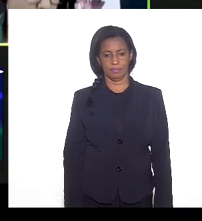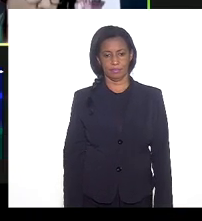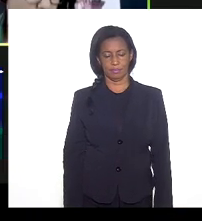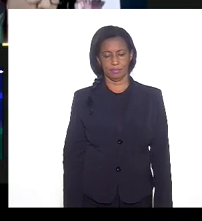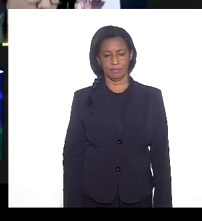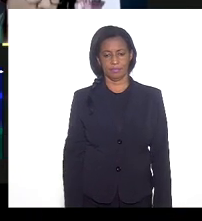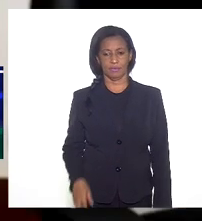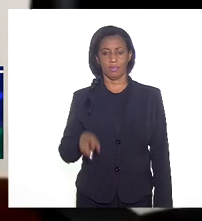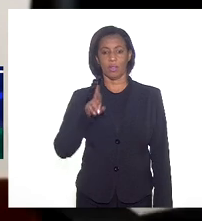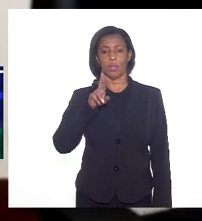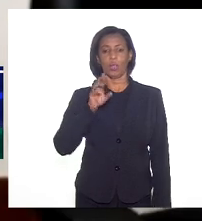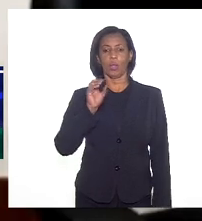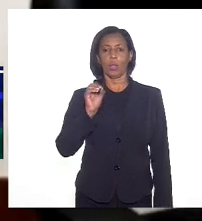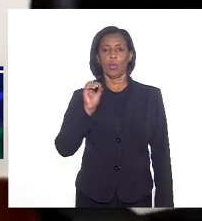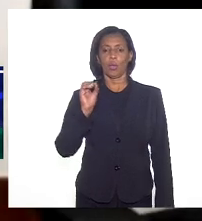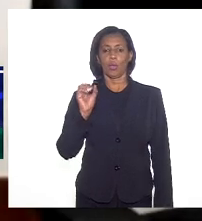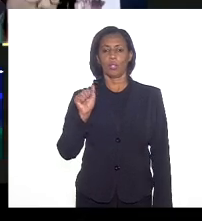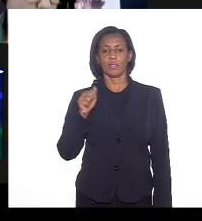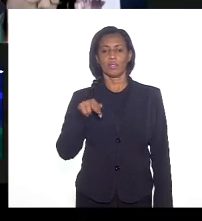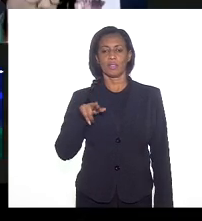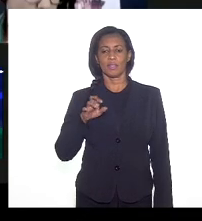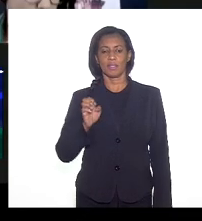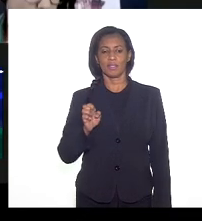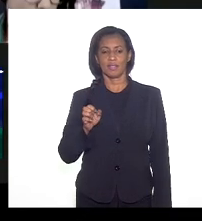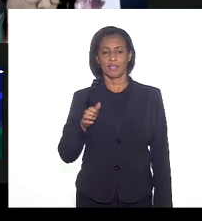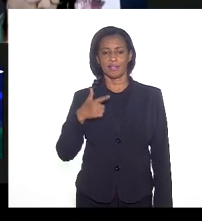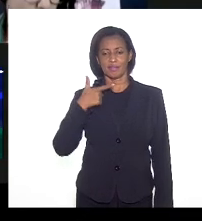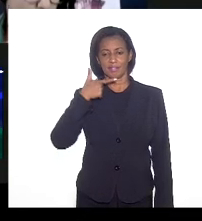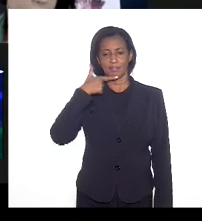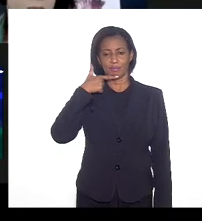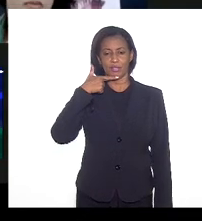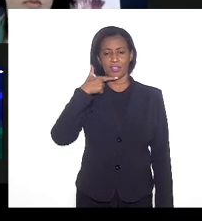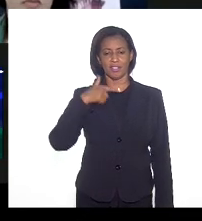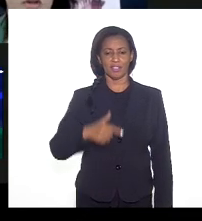Deputada Rosane Félix sempre simpática